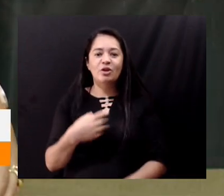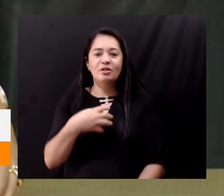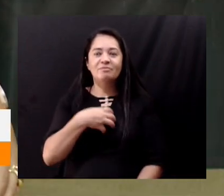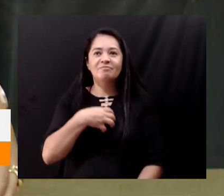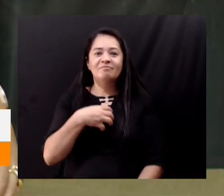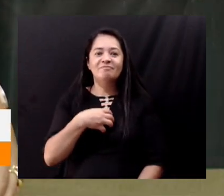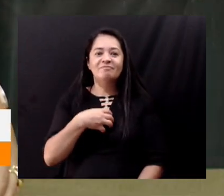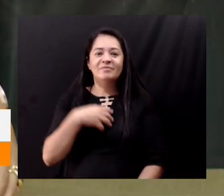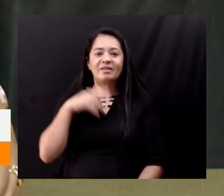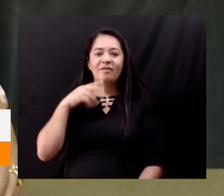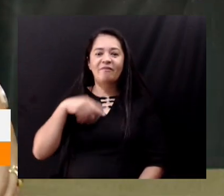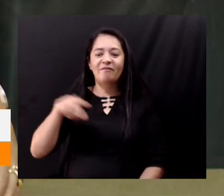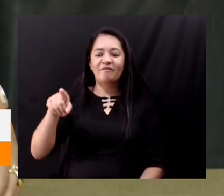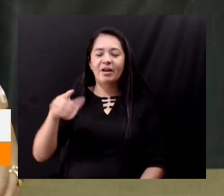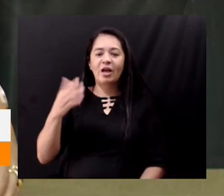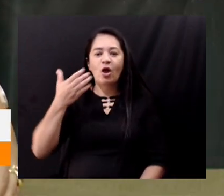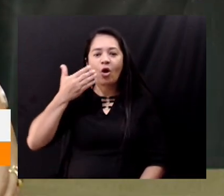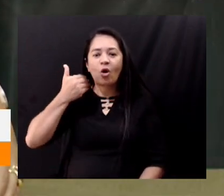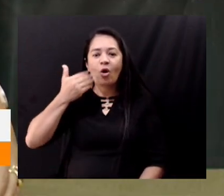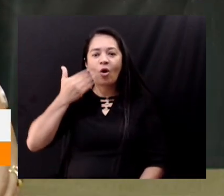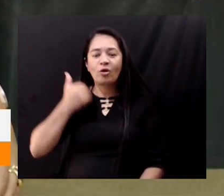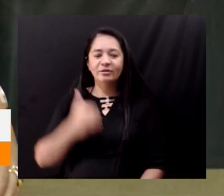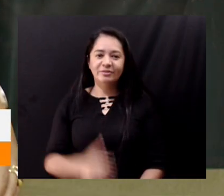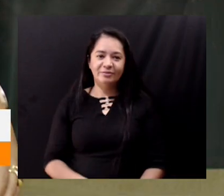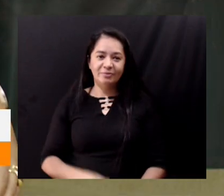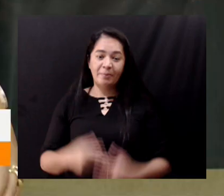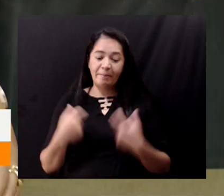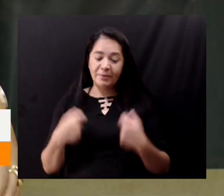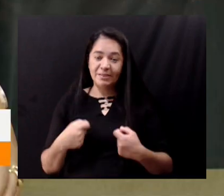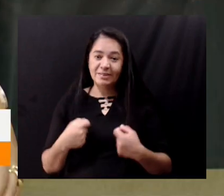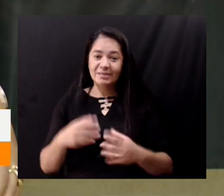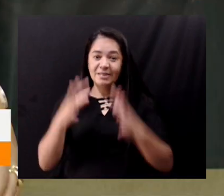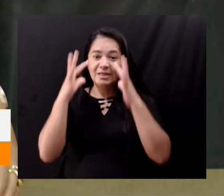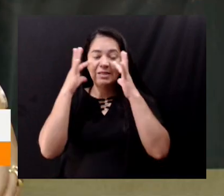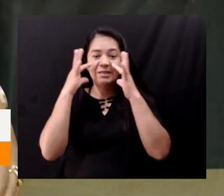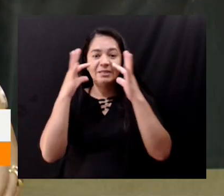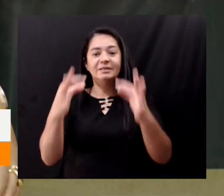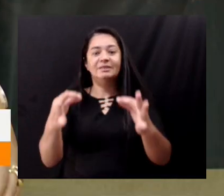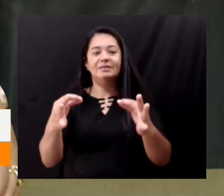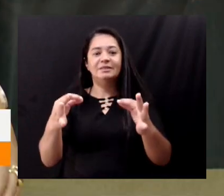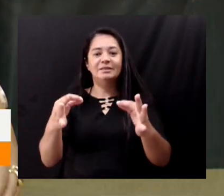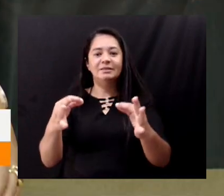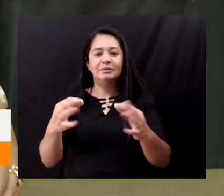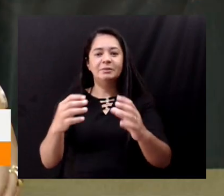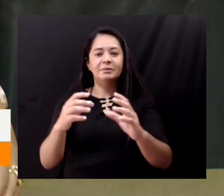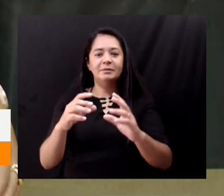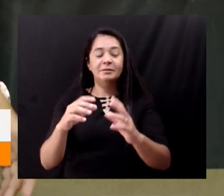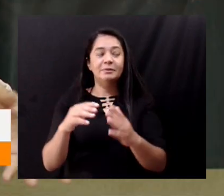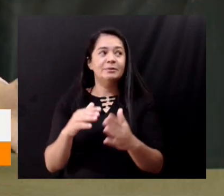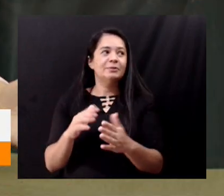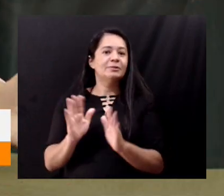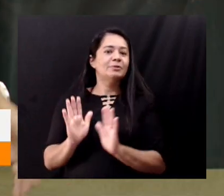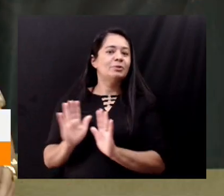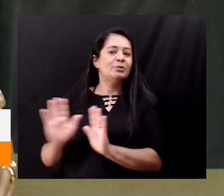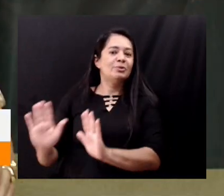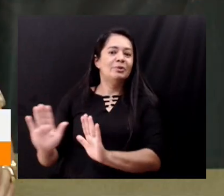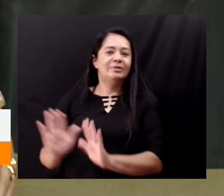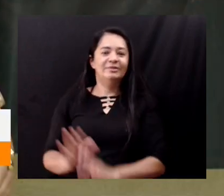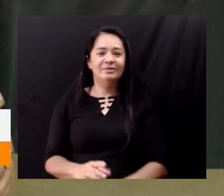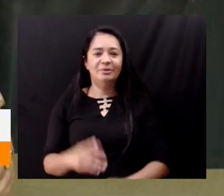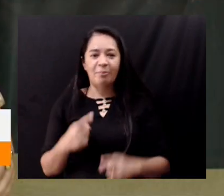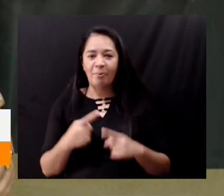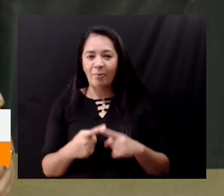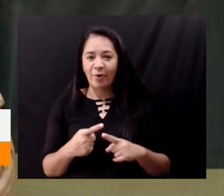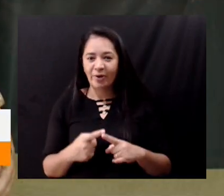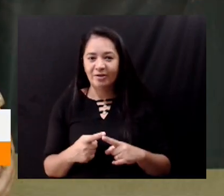o consumo. E é por isso que a gente precisa prestar atenção e a gente precisa resistir muitas vezes, né, porque é aquela